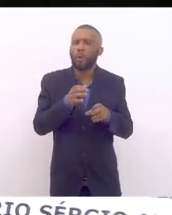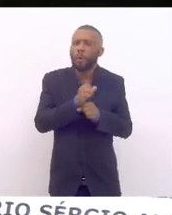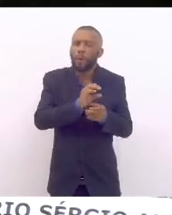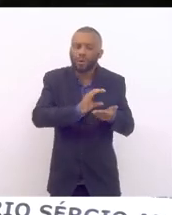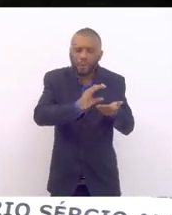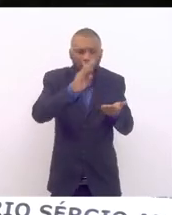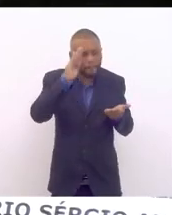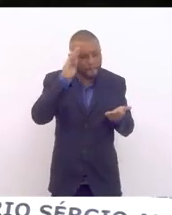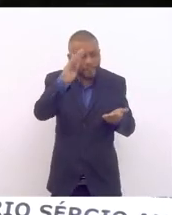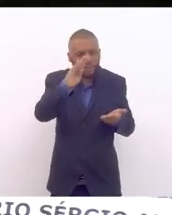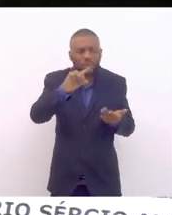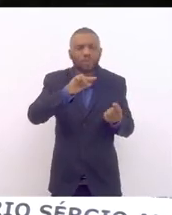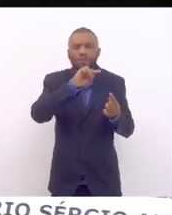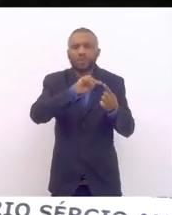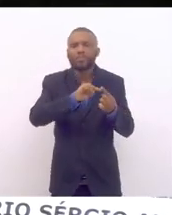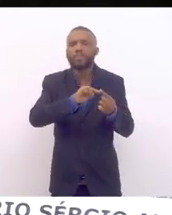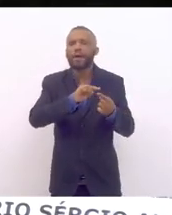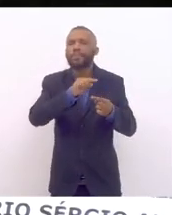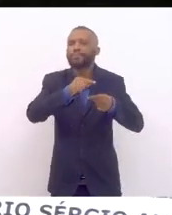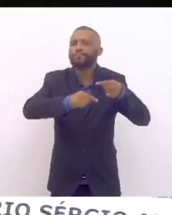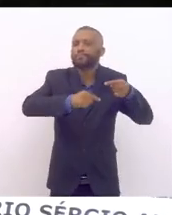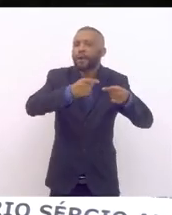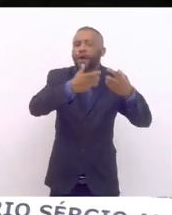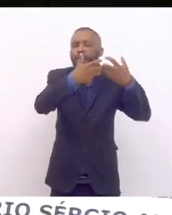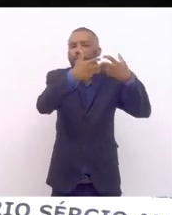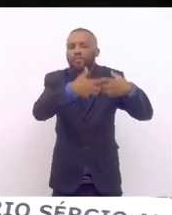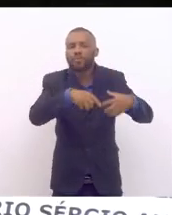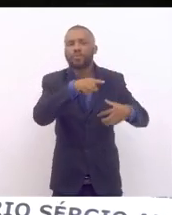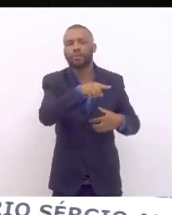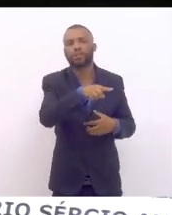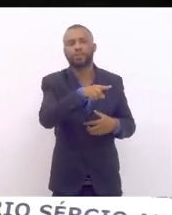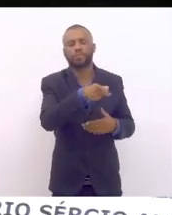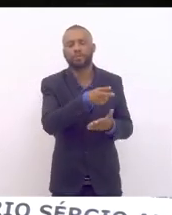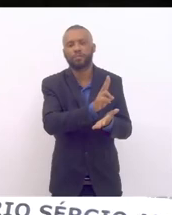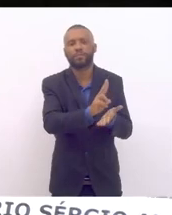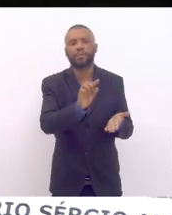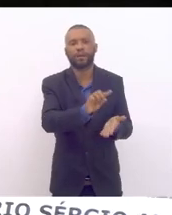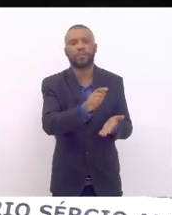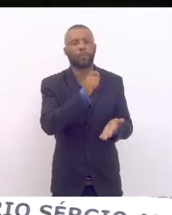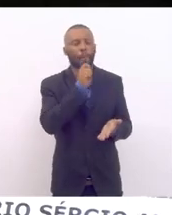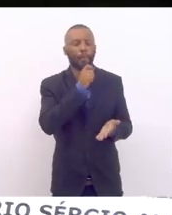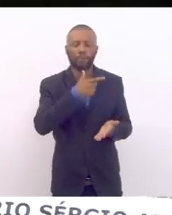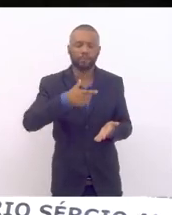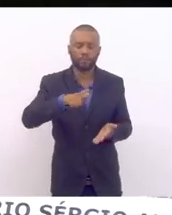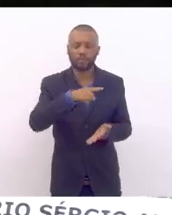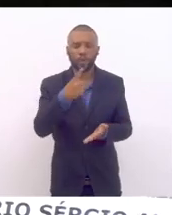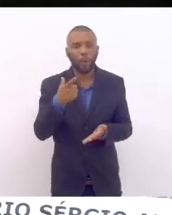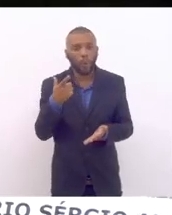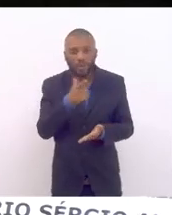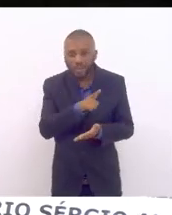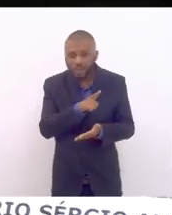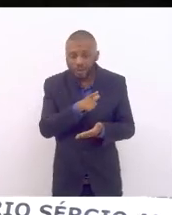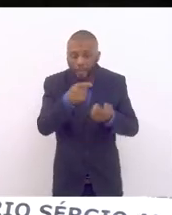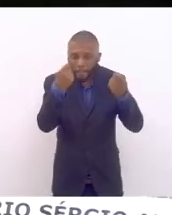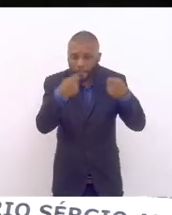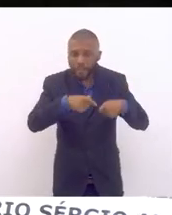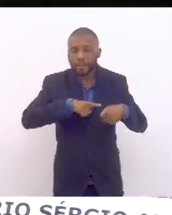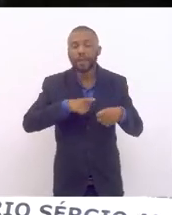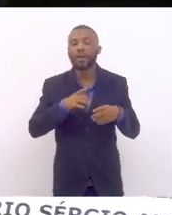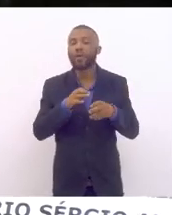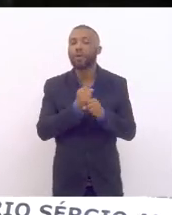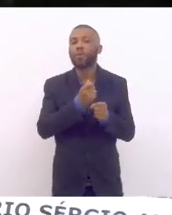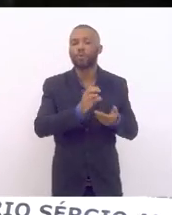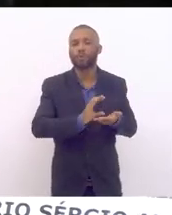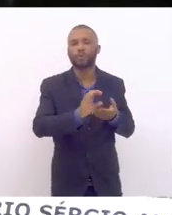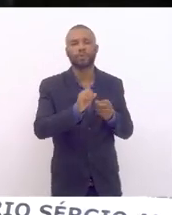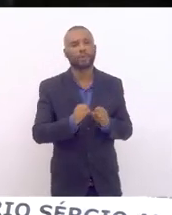recurso para manter as Universidades para manter as universidade para mantermos as Universidades precisamos ter